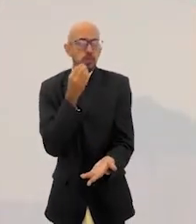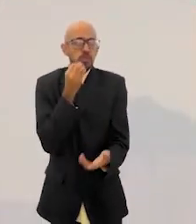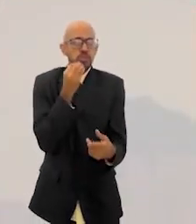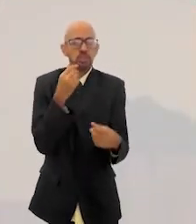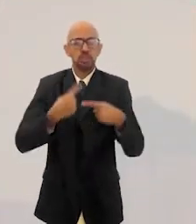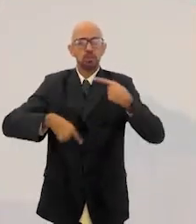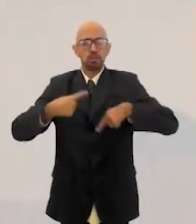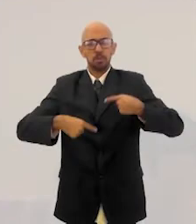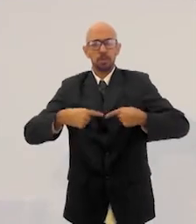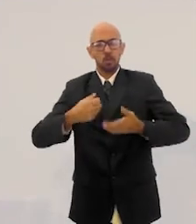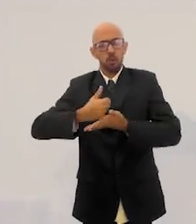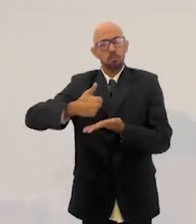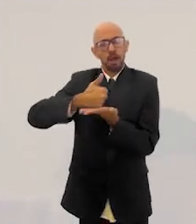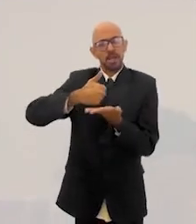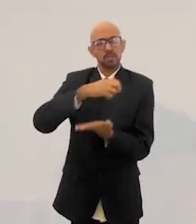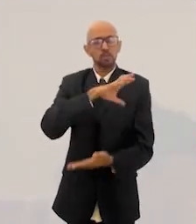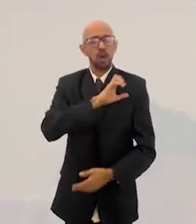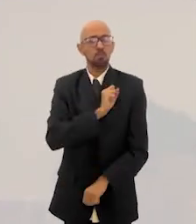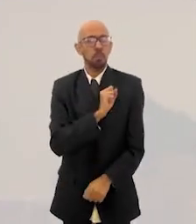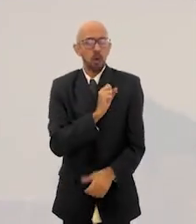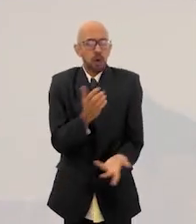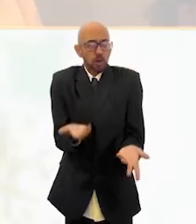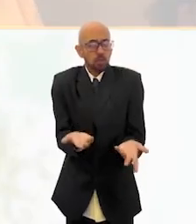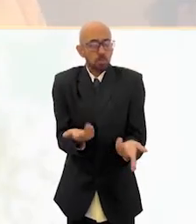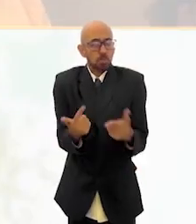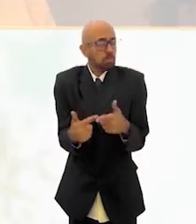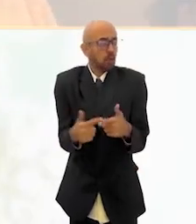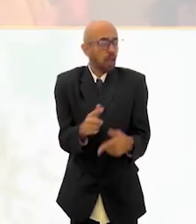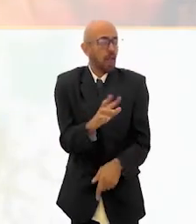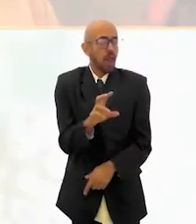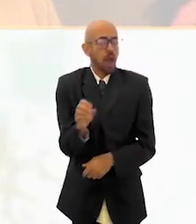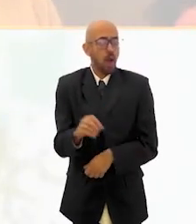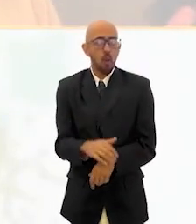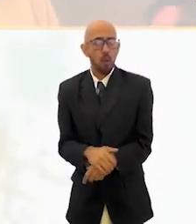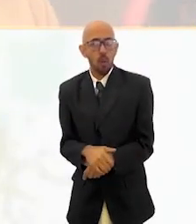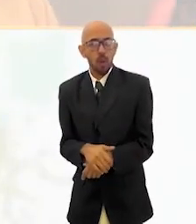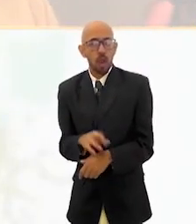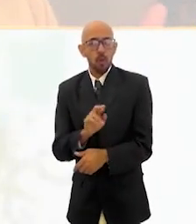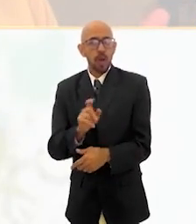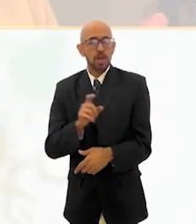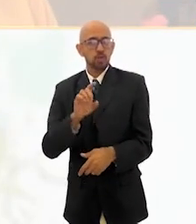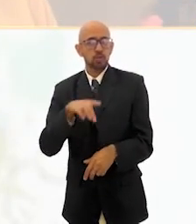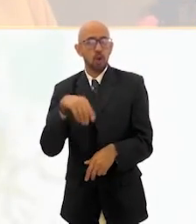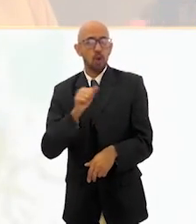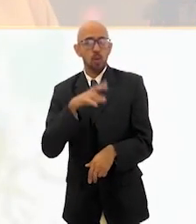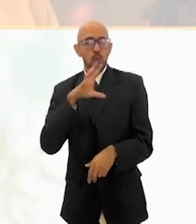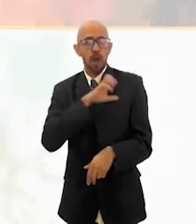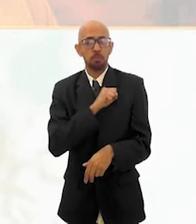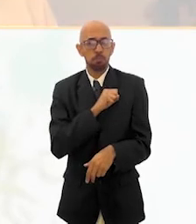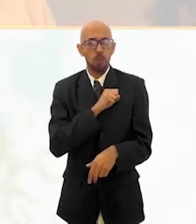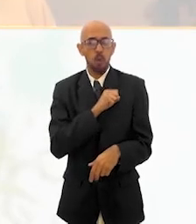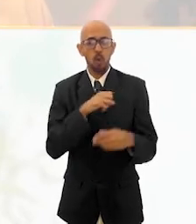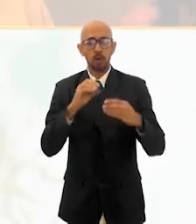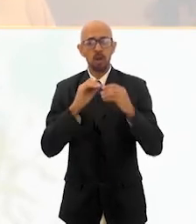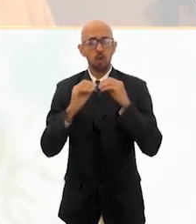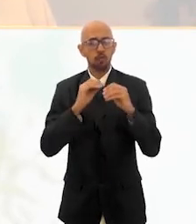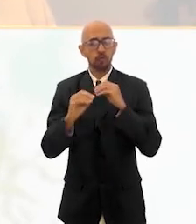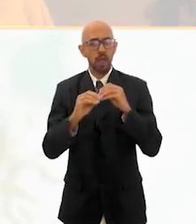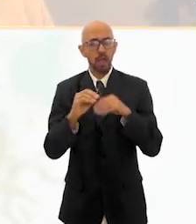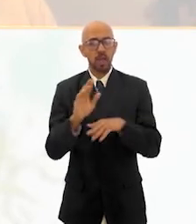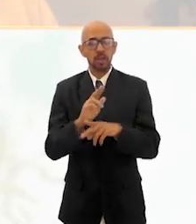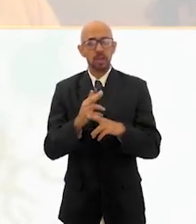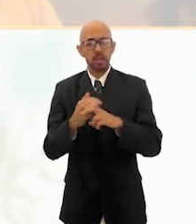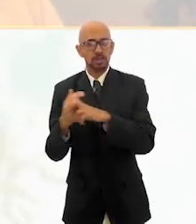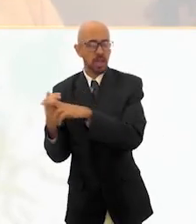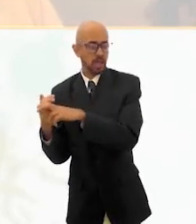Um pensamento político baseado nisso, né? Não é o amor só da novela, da série, mas da compaixão, da humanidade,